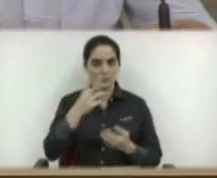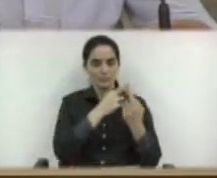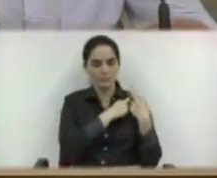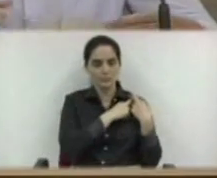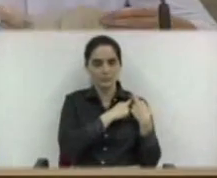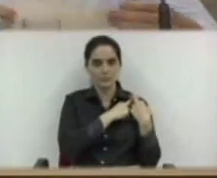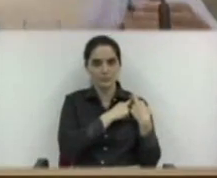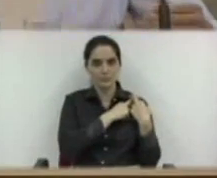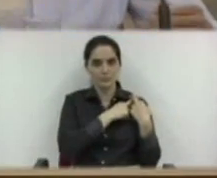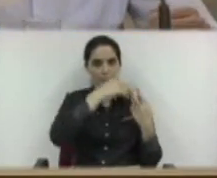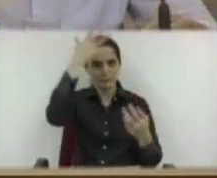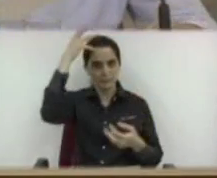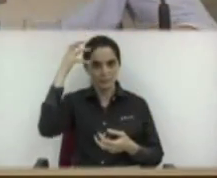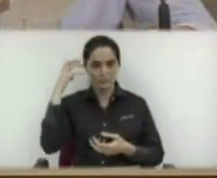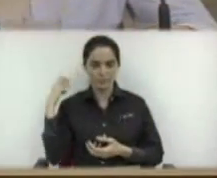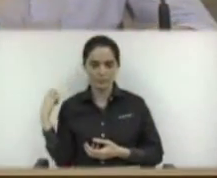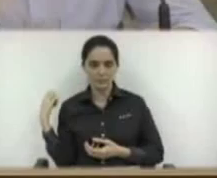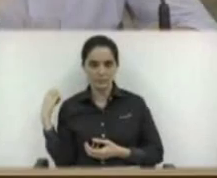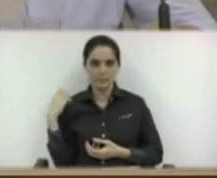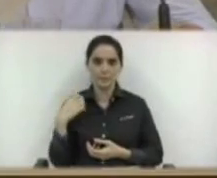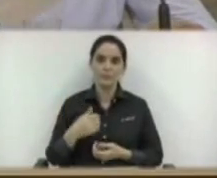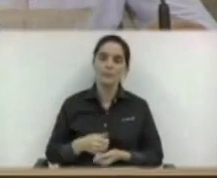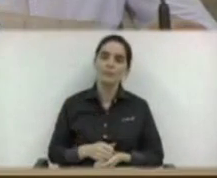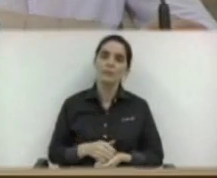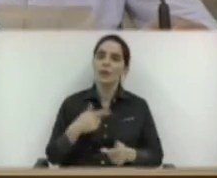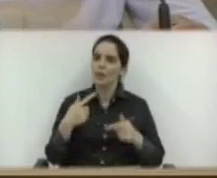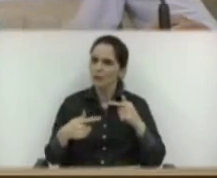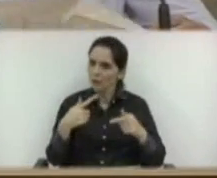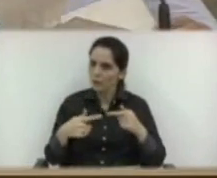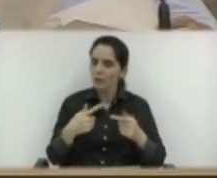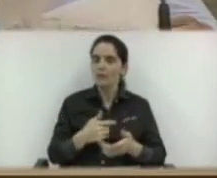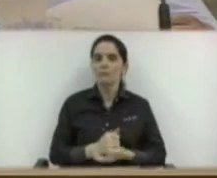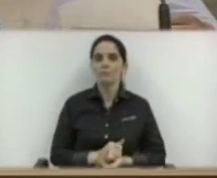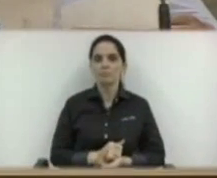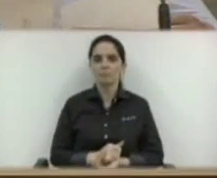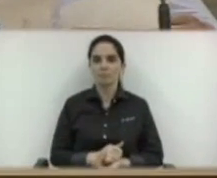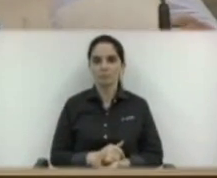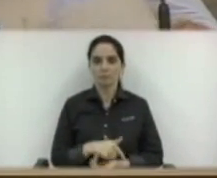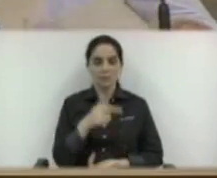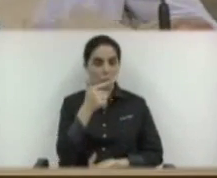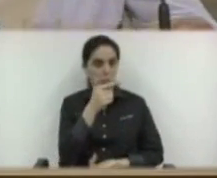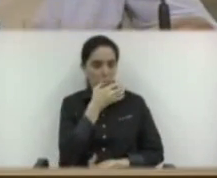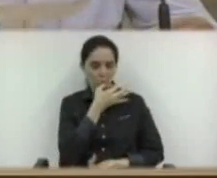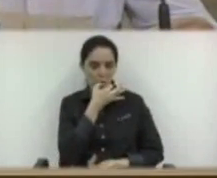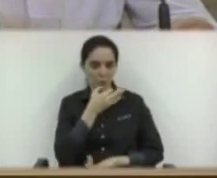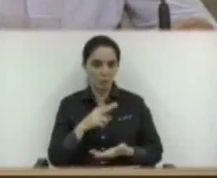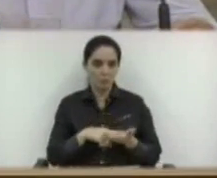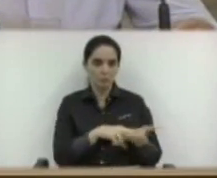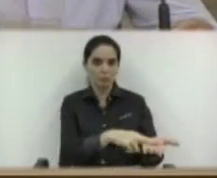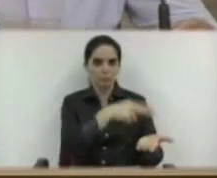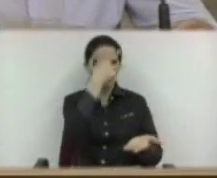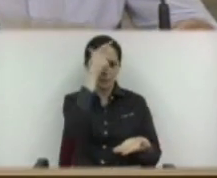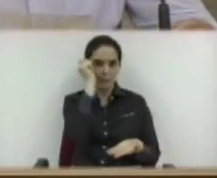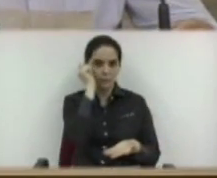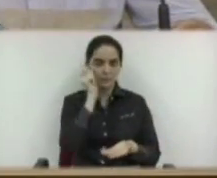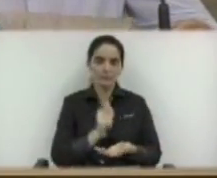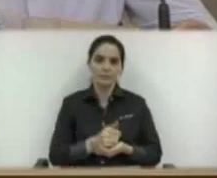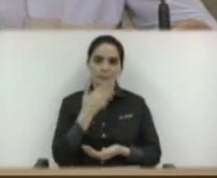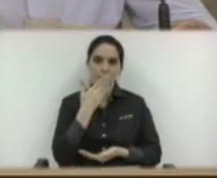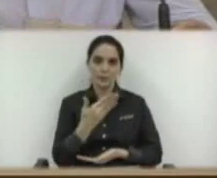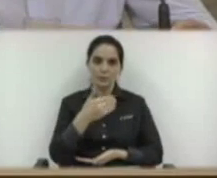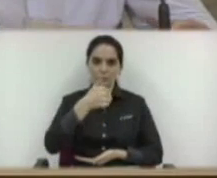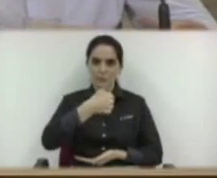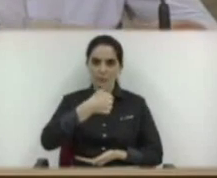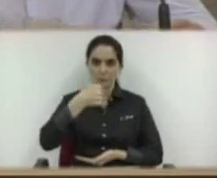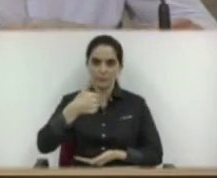Lubogo. Requerimento número 1103, em discussão. Não havendo, encaminhe-se ao Executivo.